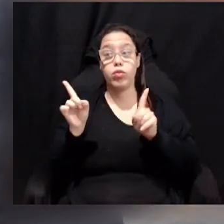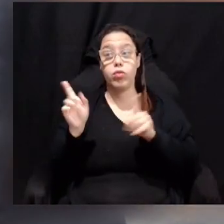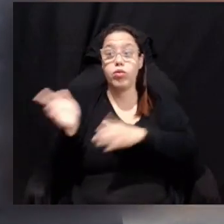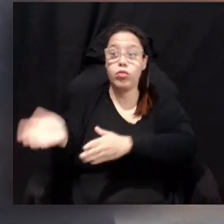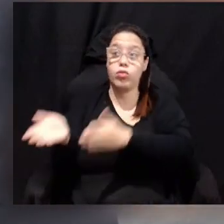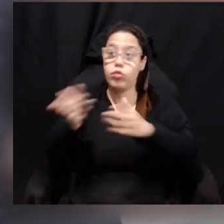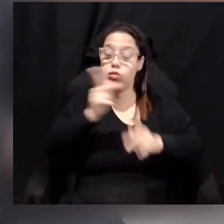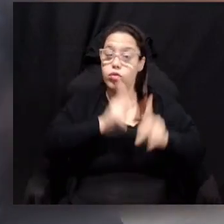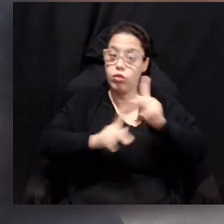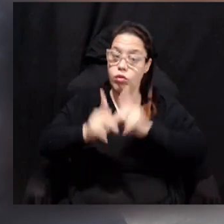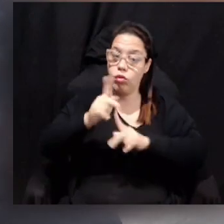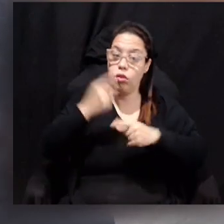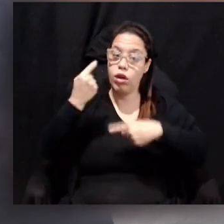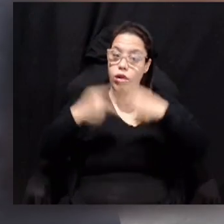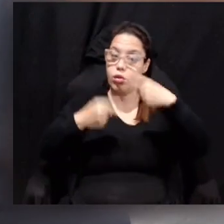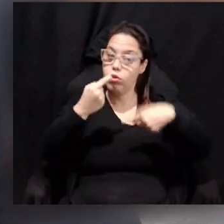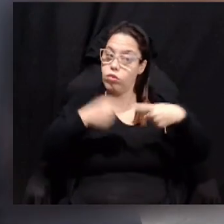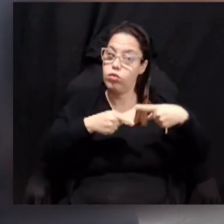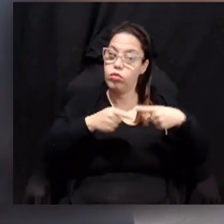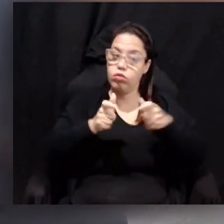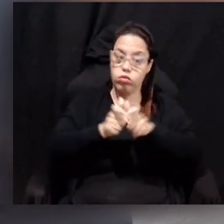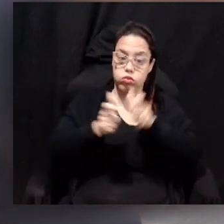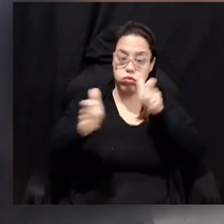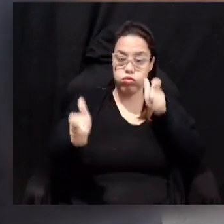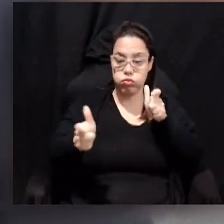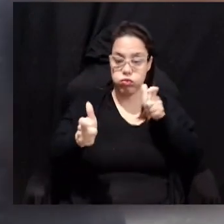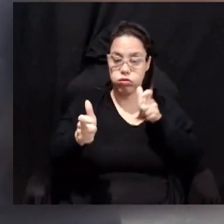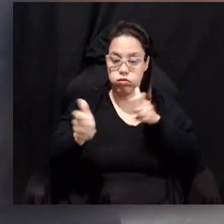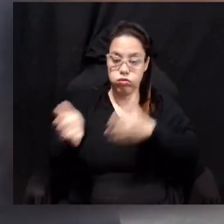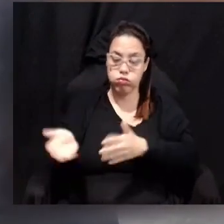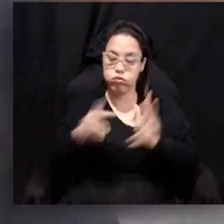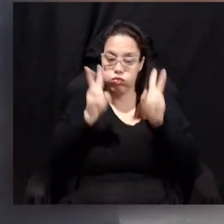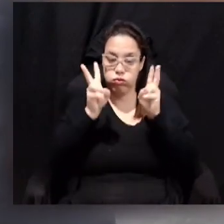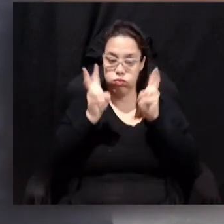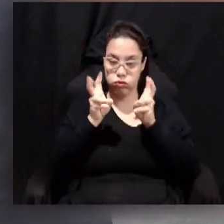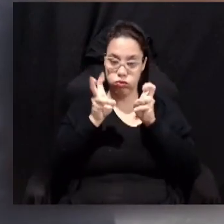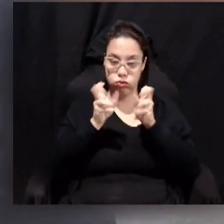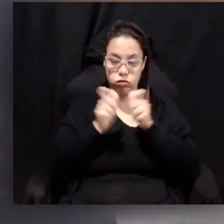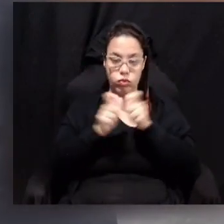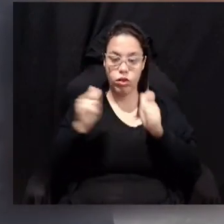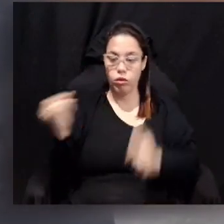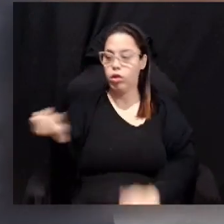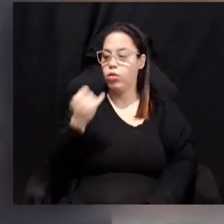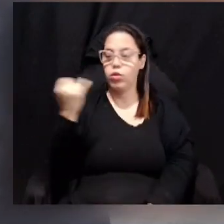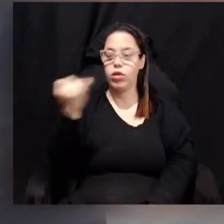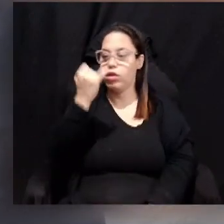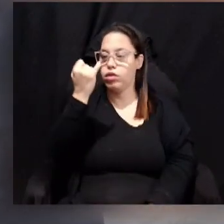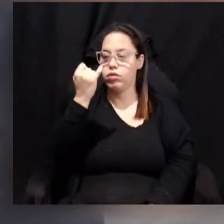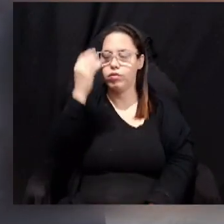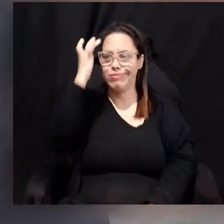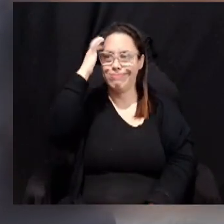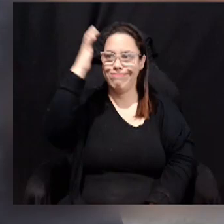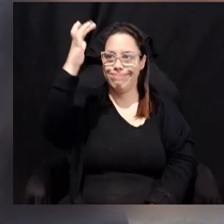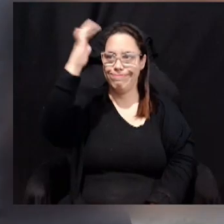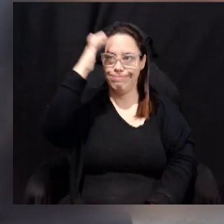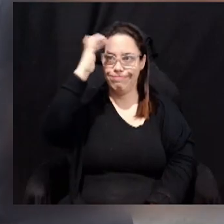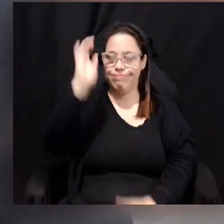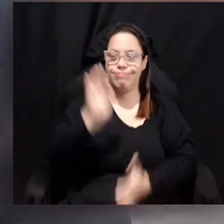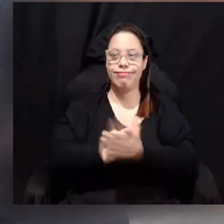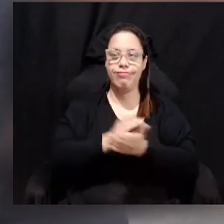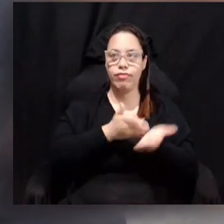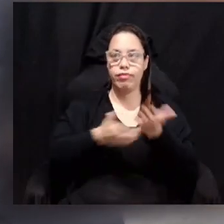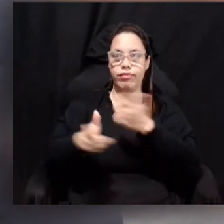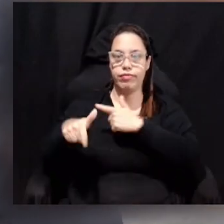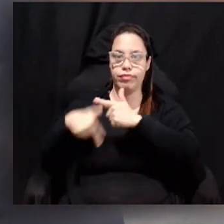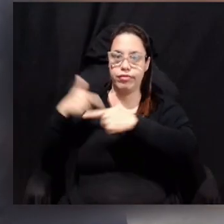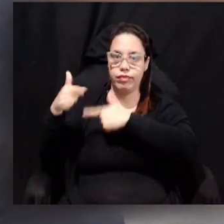esse debate amplo, onde a gente traz esse assunto de tamanha relevância. A gente imagina o tanto de empregos que podem ser gerados, de tanto de